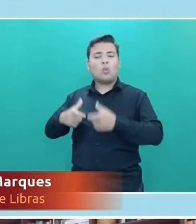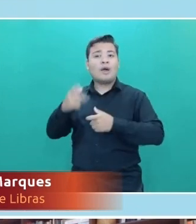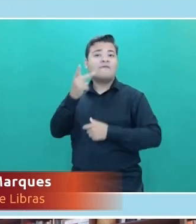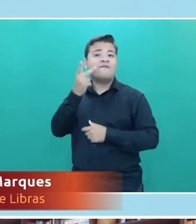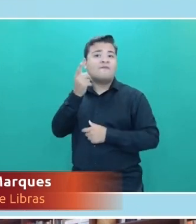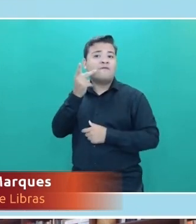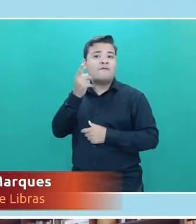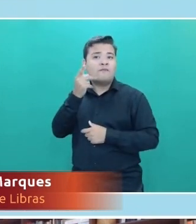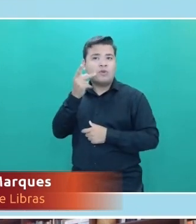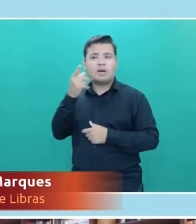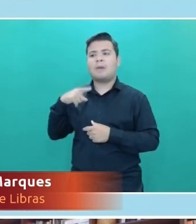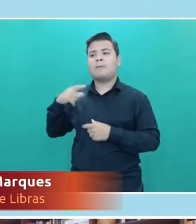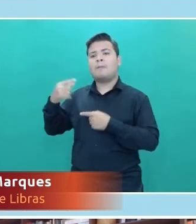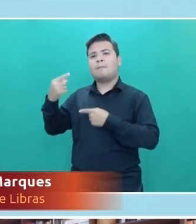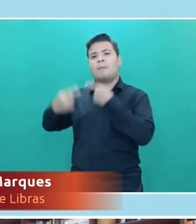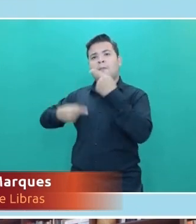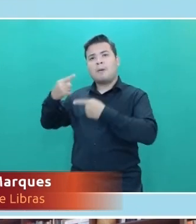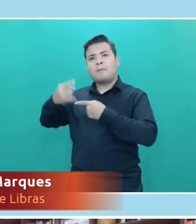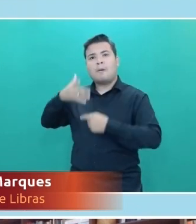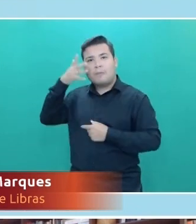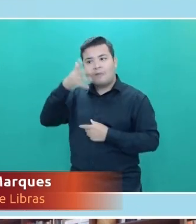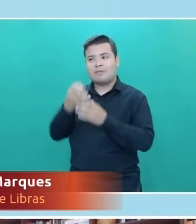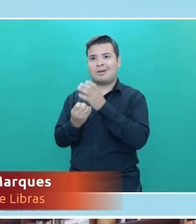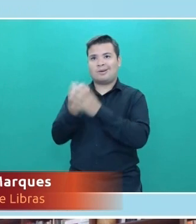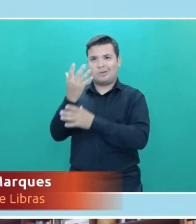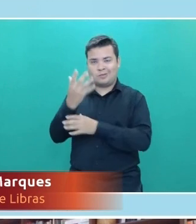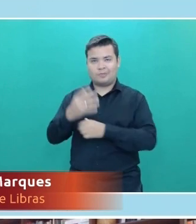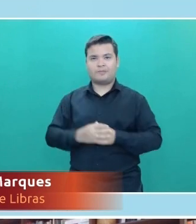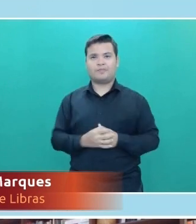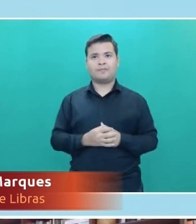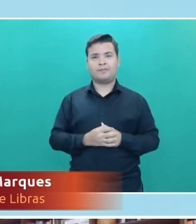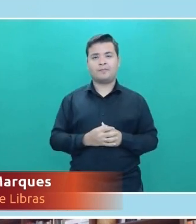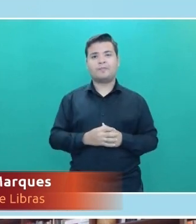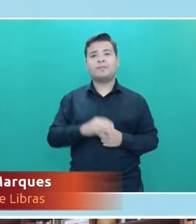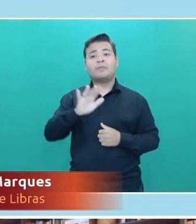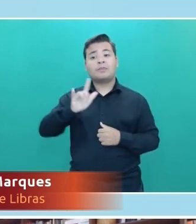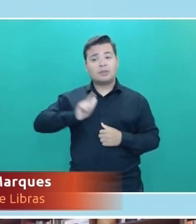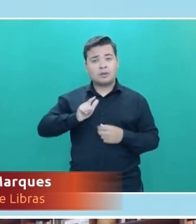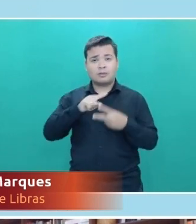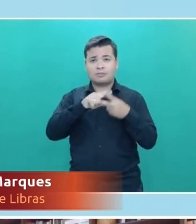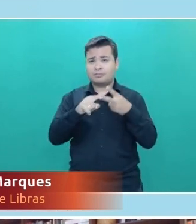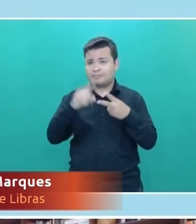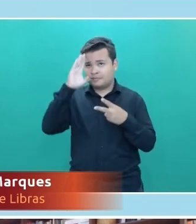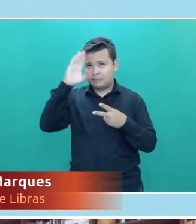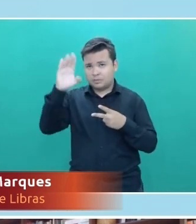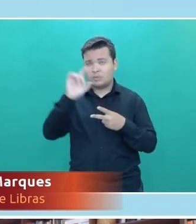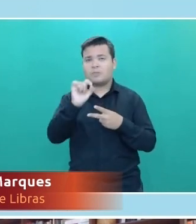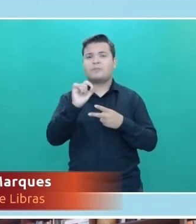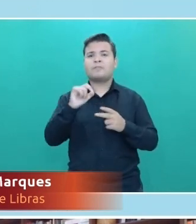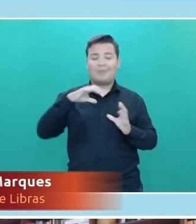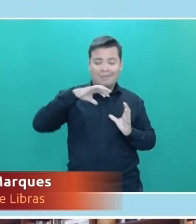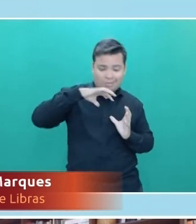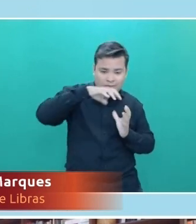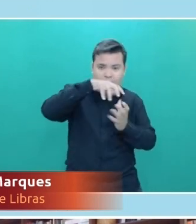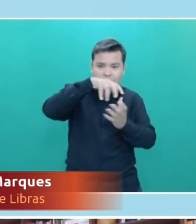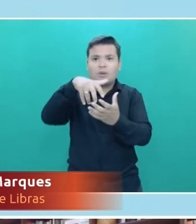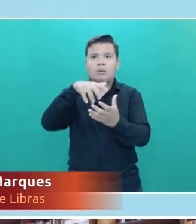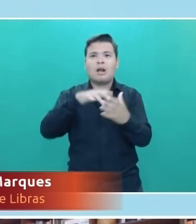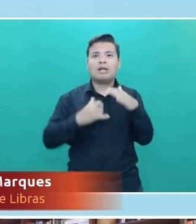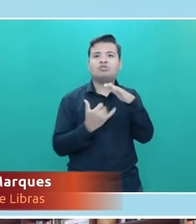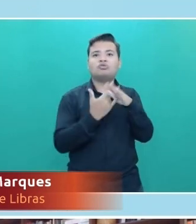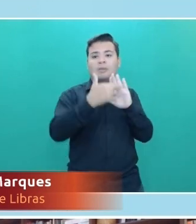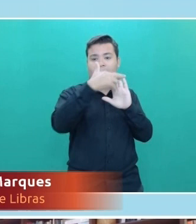gente pode perceber duas coisas principais. Primeiro, que do ponto de vista institucional, internacional, o BRICS